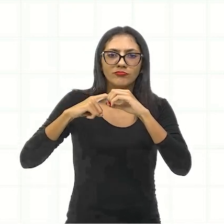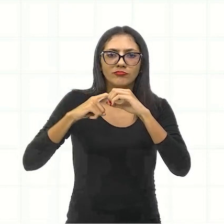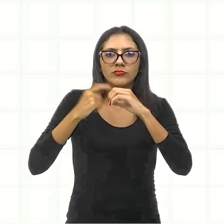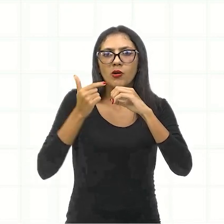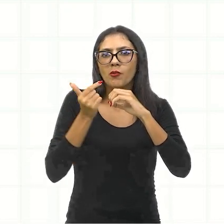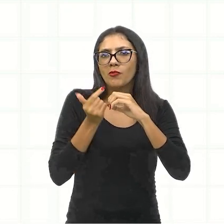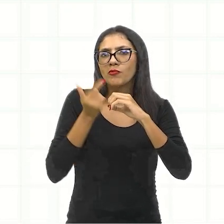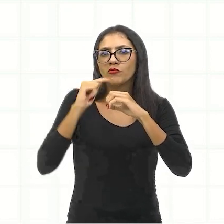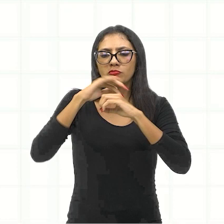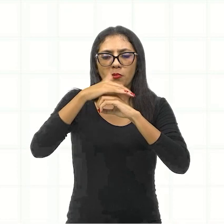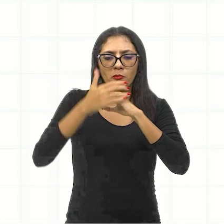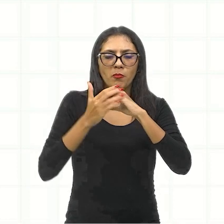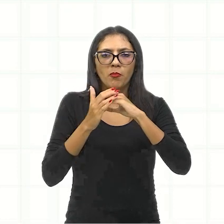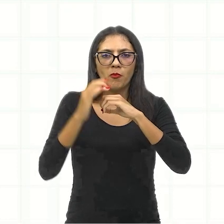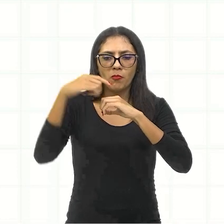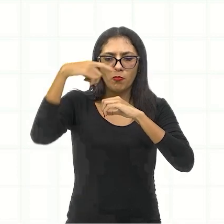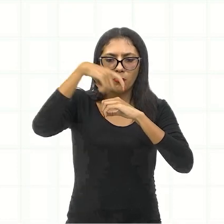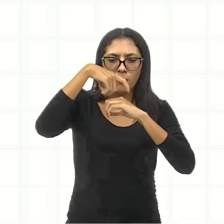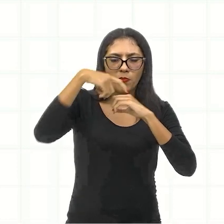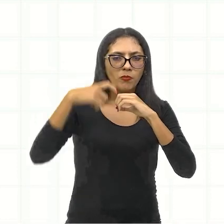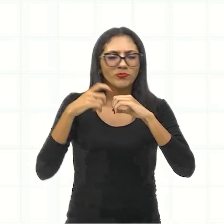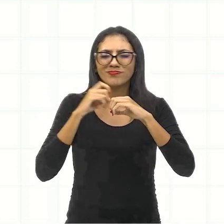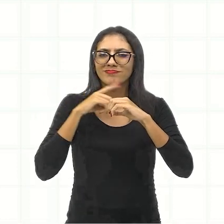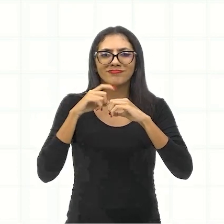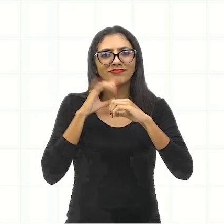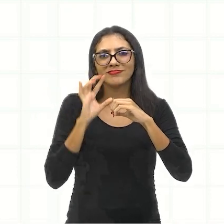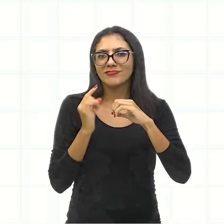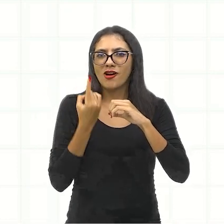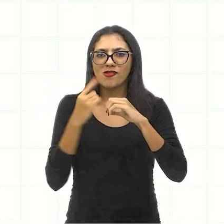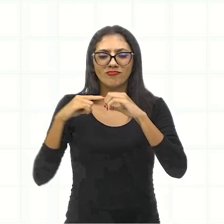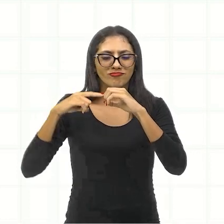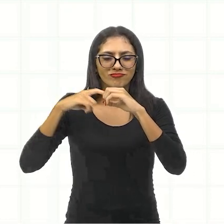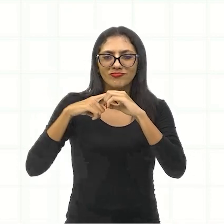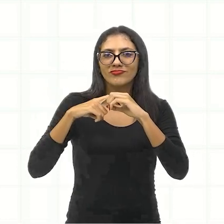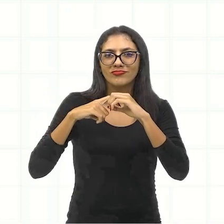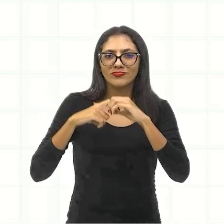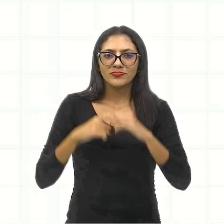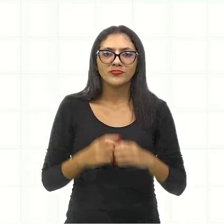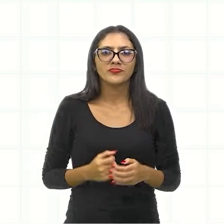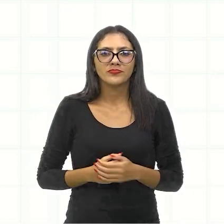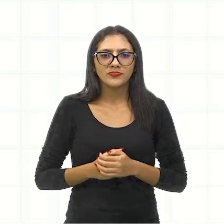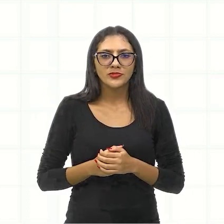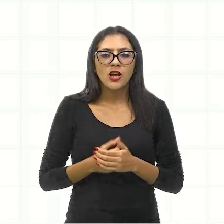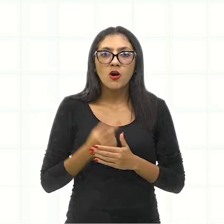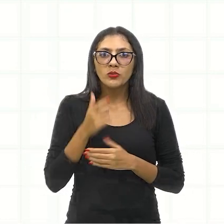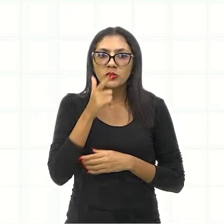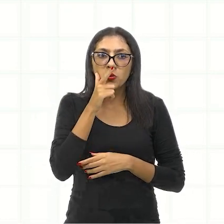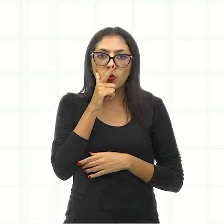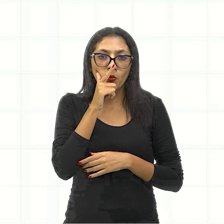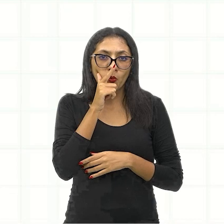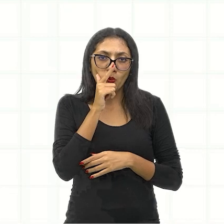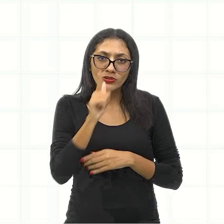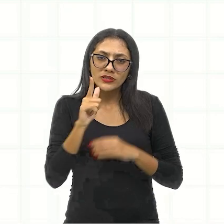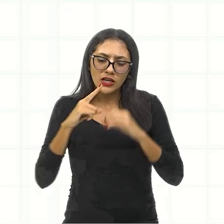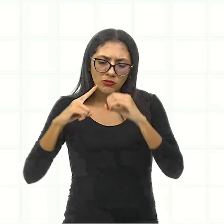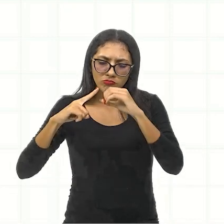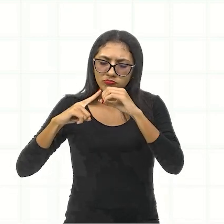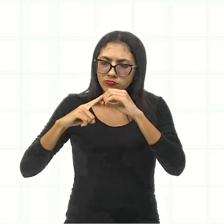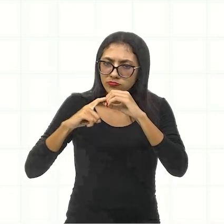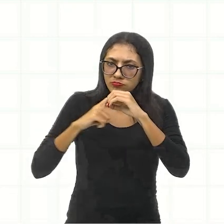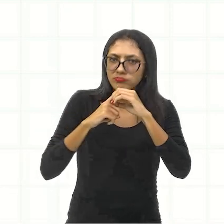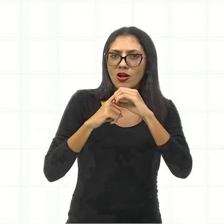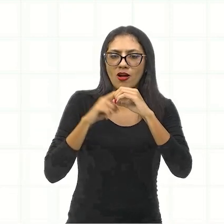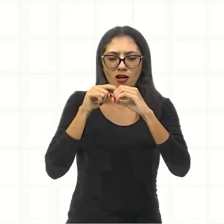já foram eliminados, porque somente esse ali conseguiu perfurar o óvulo. E quando ele entra aí no óvulo, né, quando ele teve acesso a